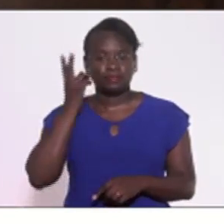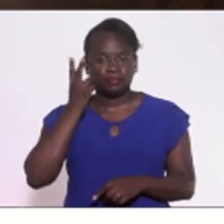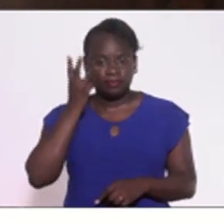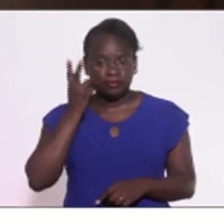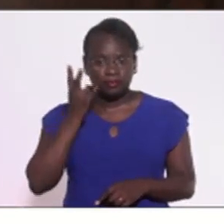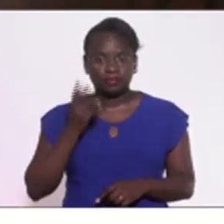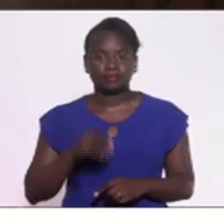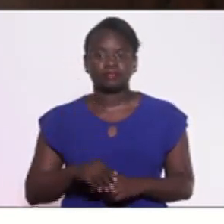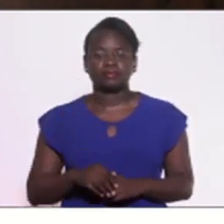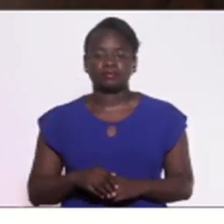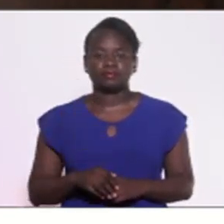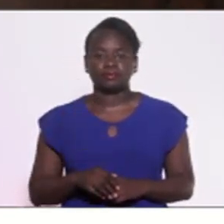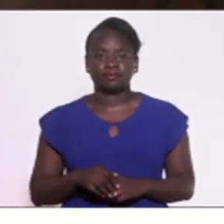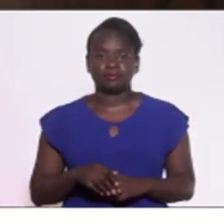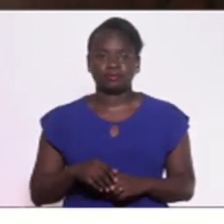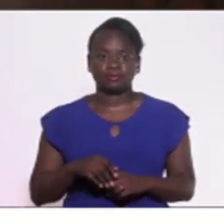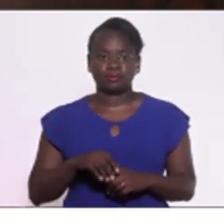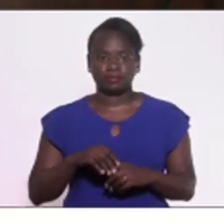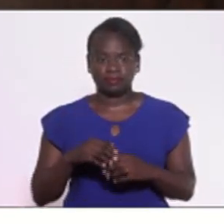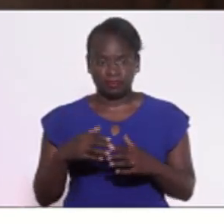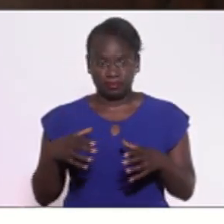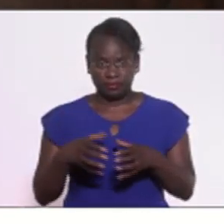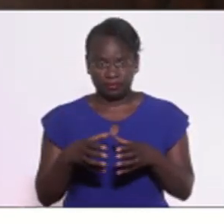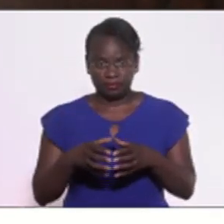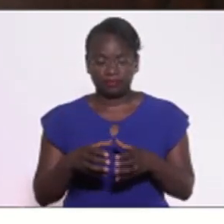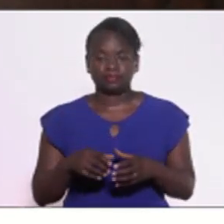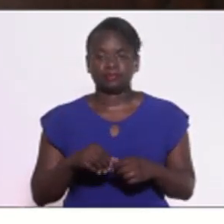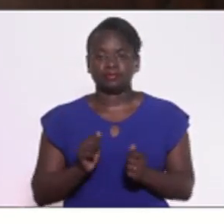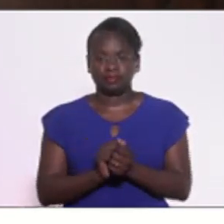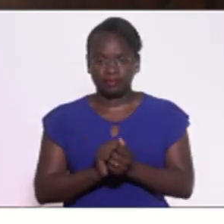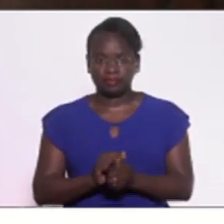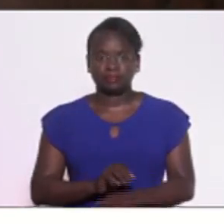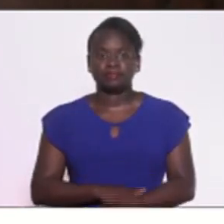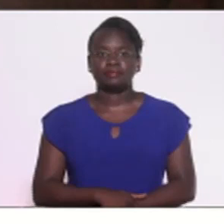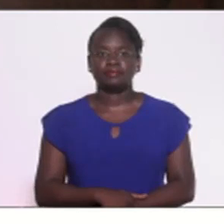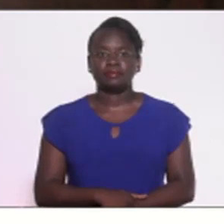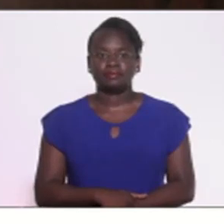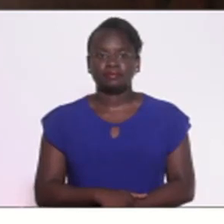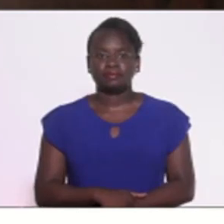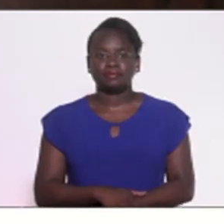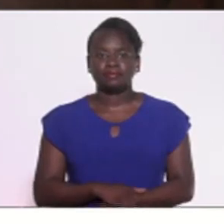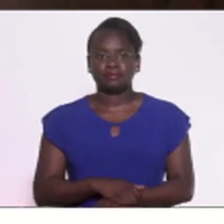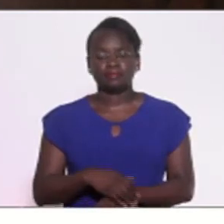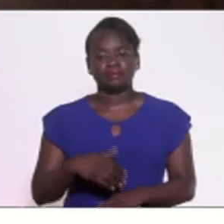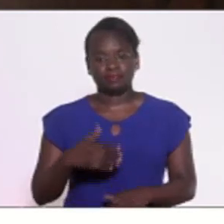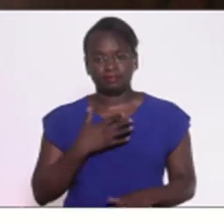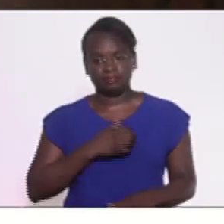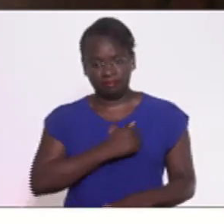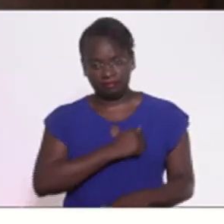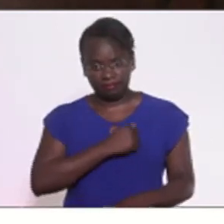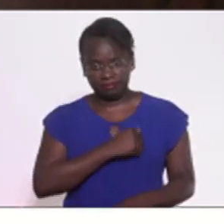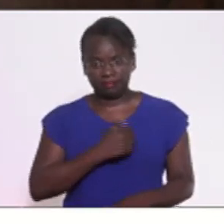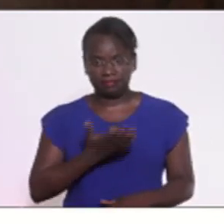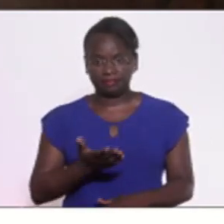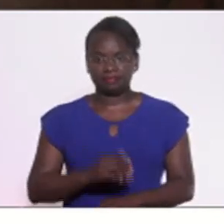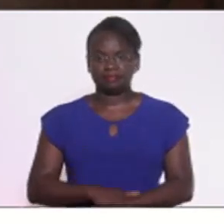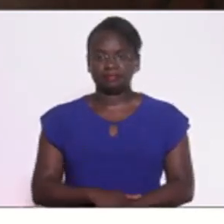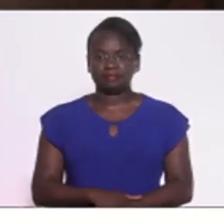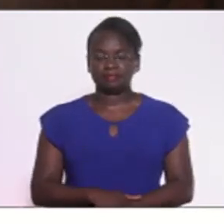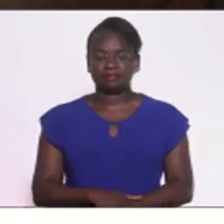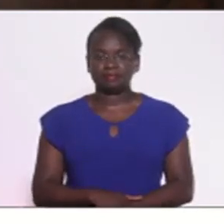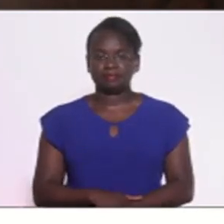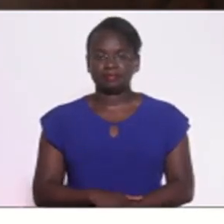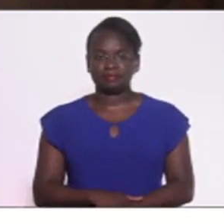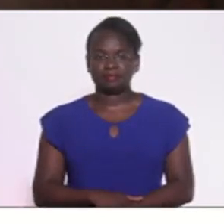vereador, lembrado da nossa Suki Marricari, o sentido saudades.